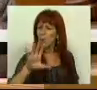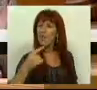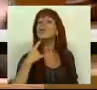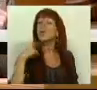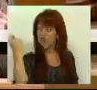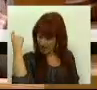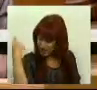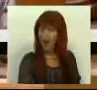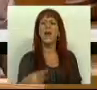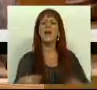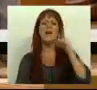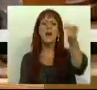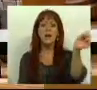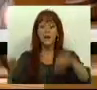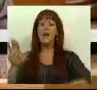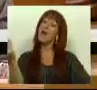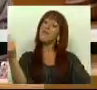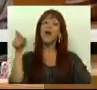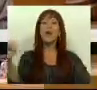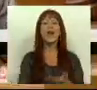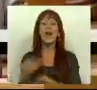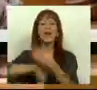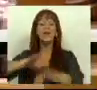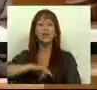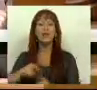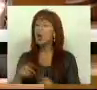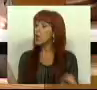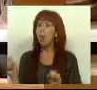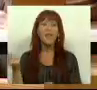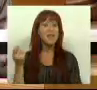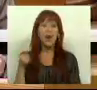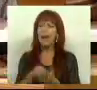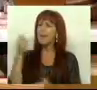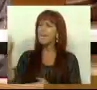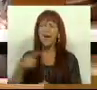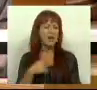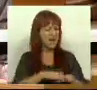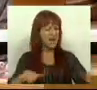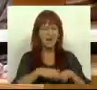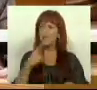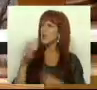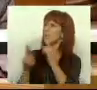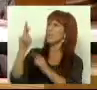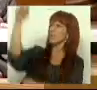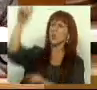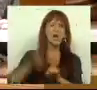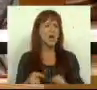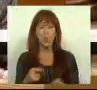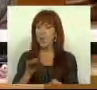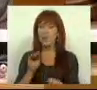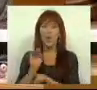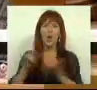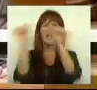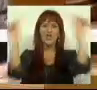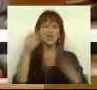tem dinheiro para isso e ainda sobram receitas. O que não tem é dinheiro para pagar estes níveis de juros, nem para alimentar o